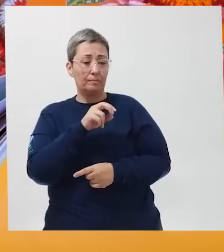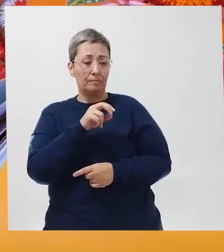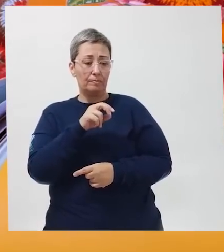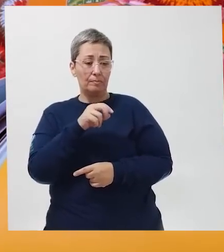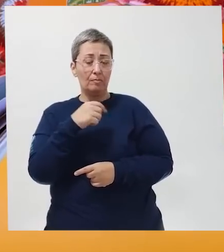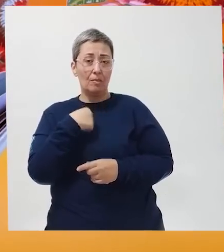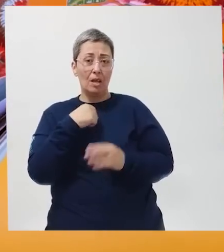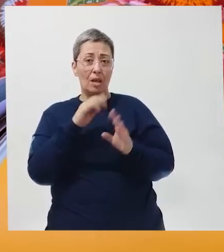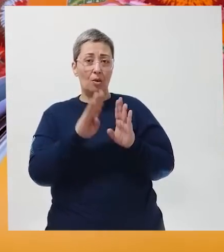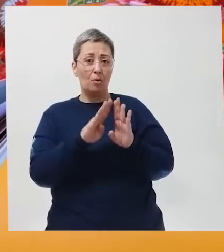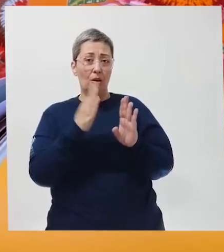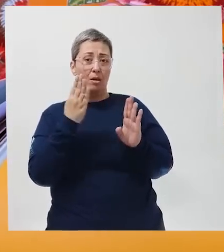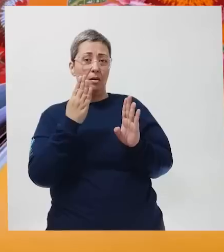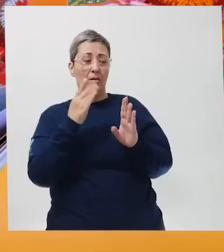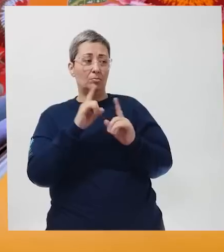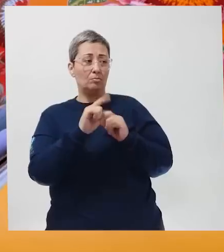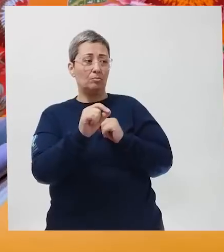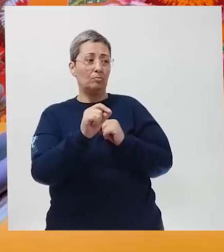diz: Vô,